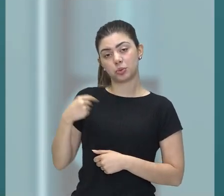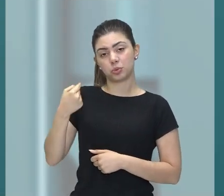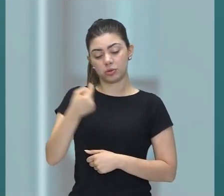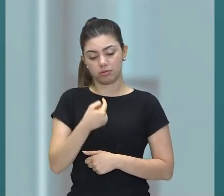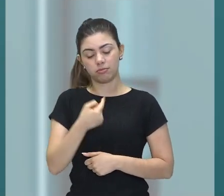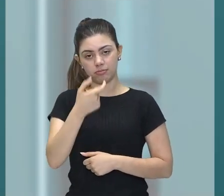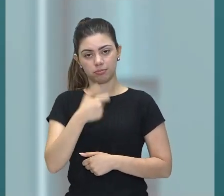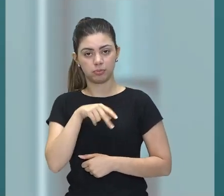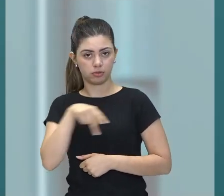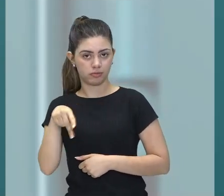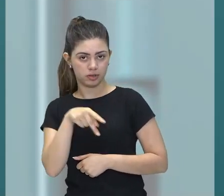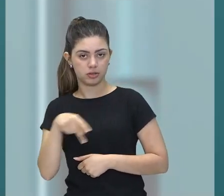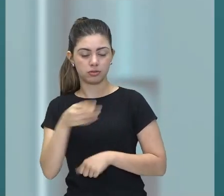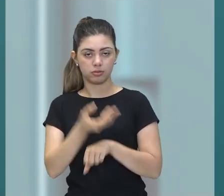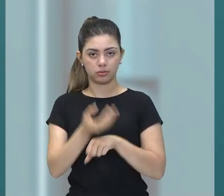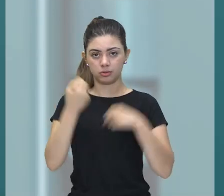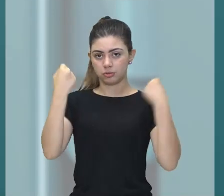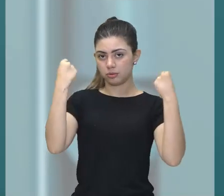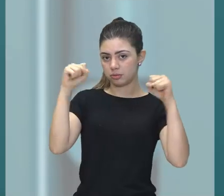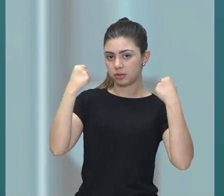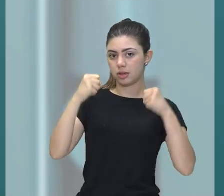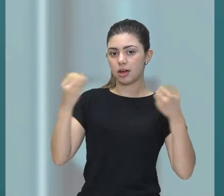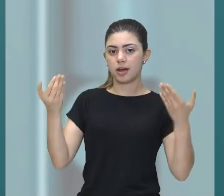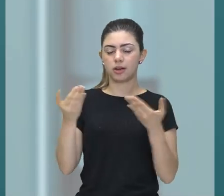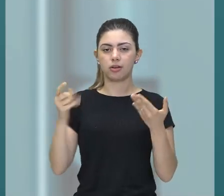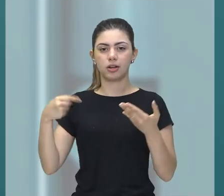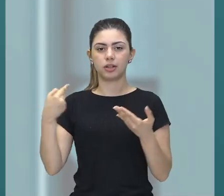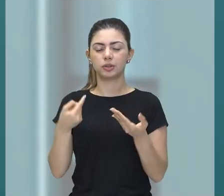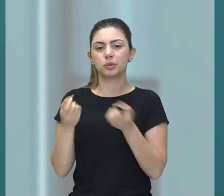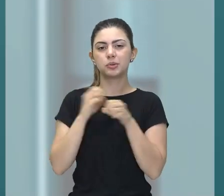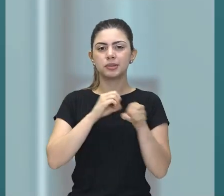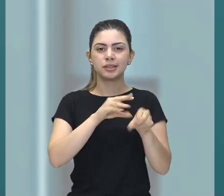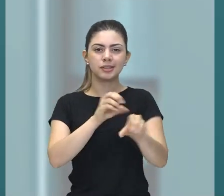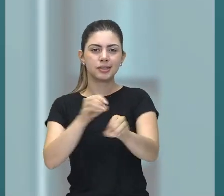física, trazer a vocês essa luz, né?